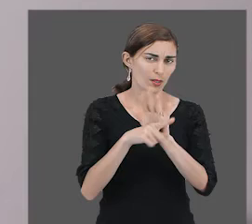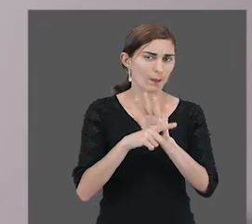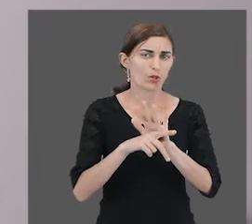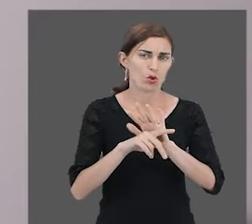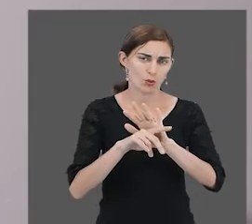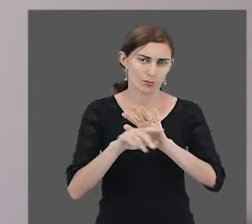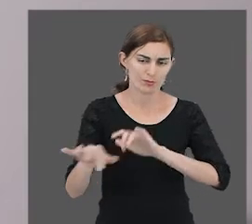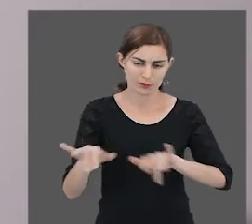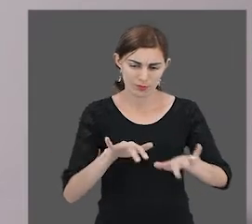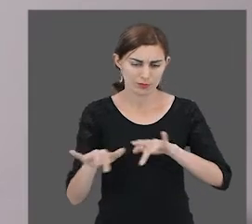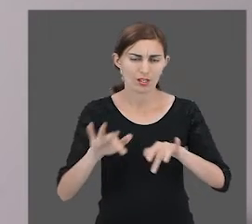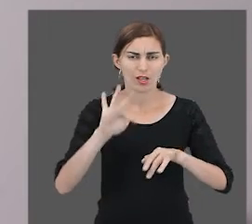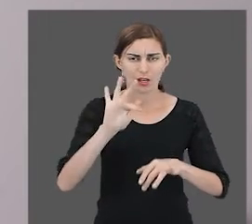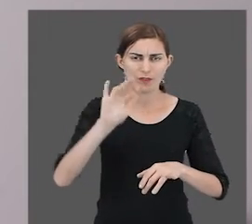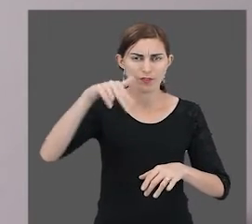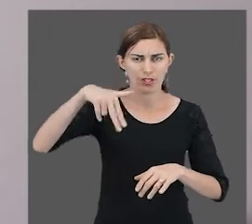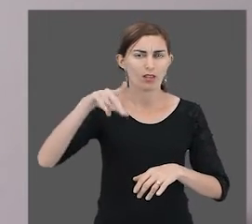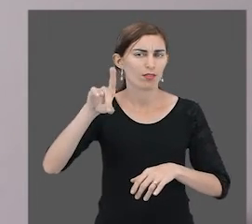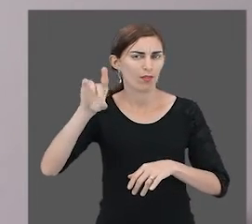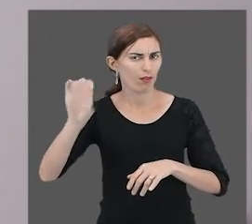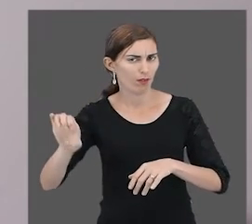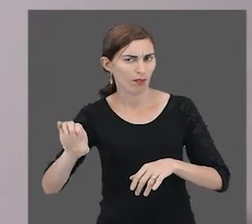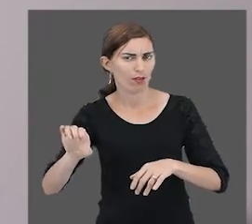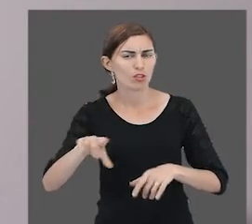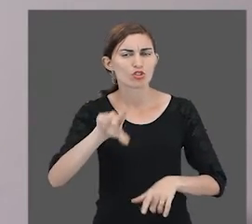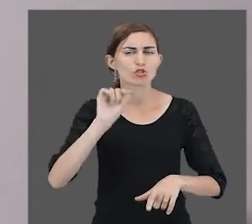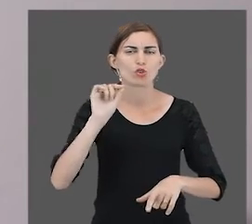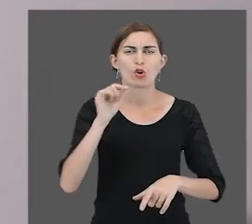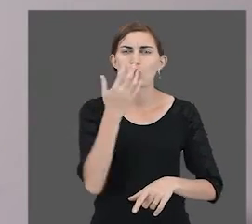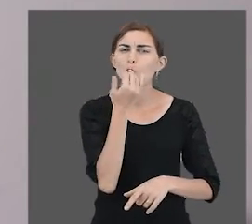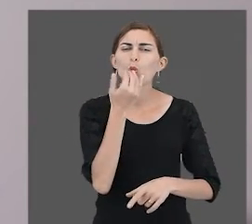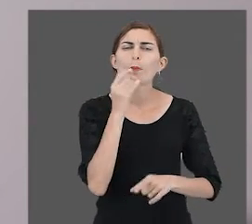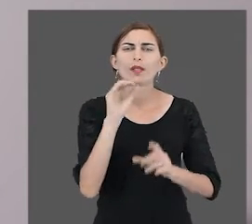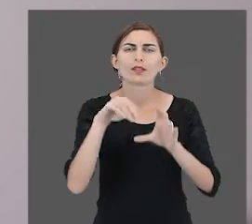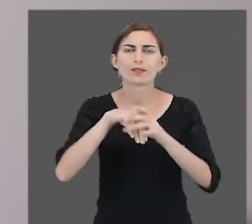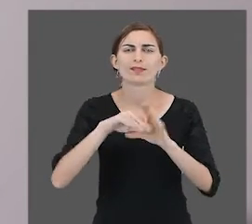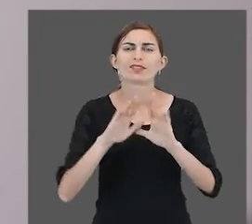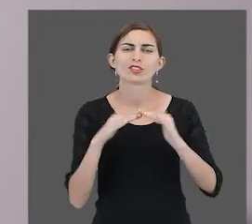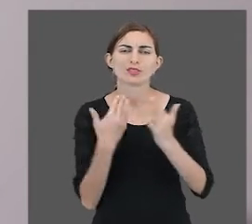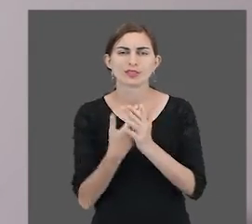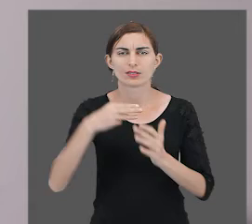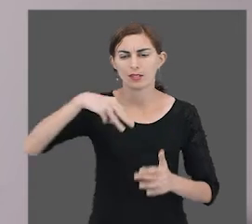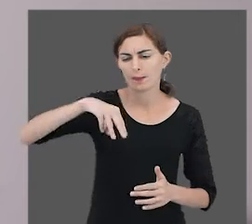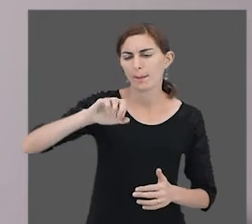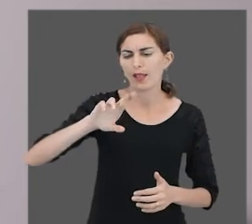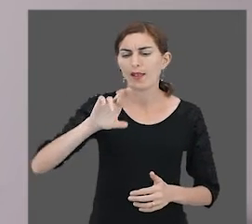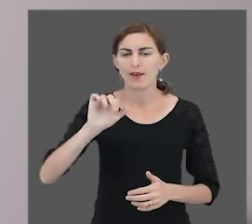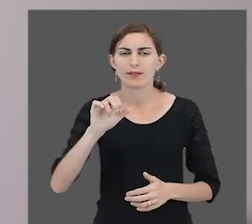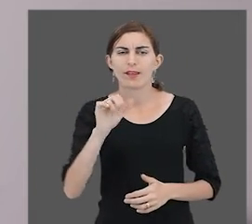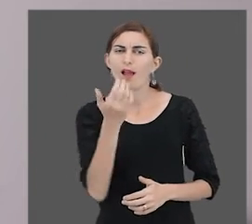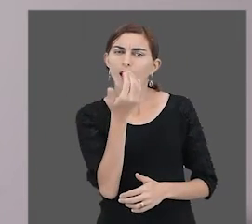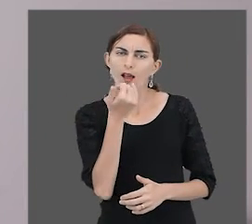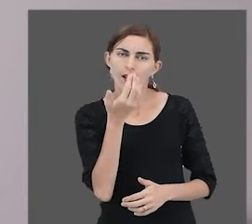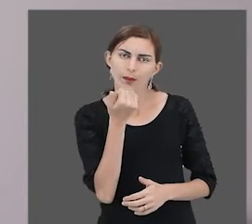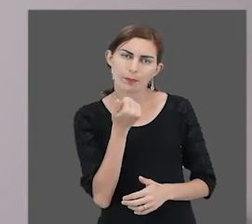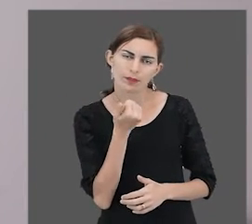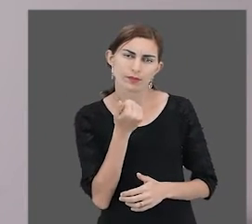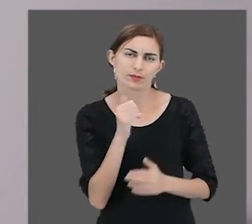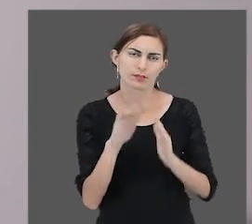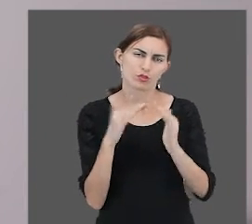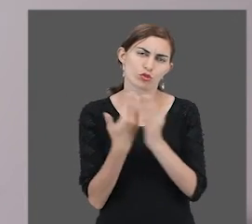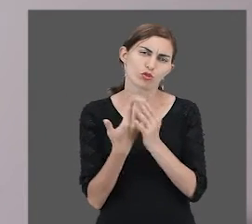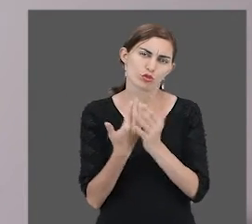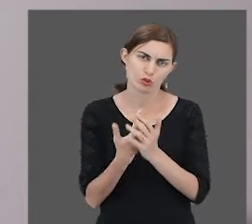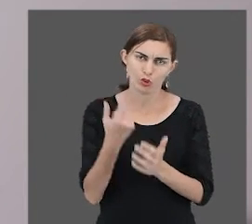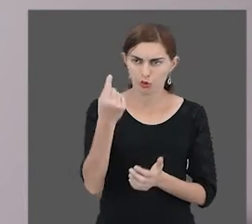próprio site da FNDE para definir a merenda escolar. É como se dá o programa de merenda, não, de alimentação escolar, porque ele é um programa,